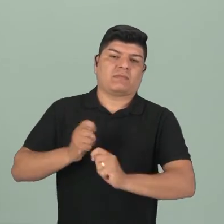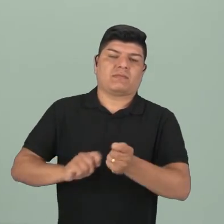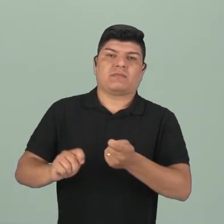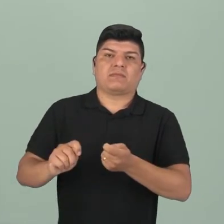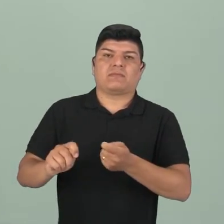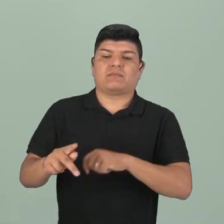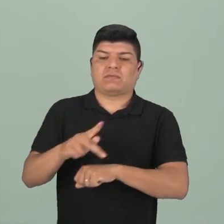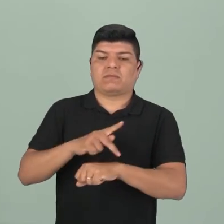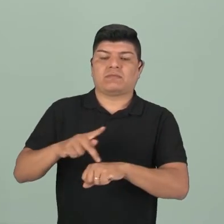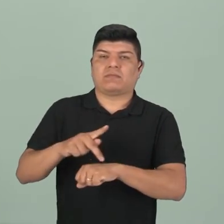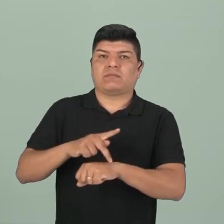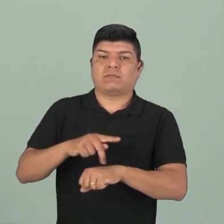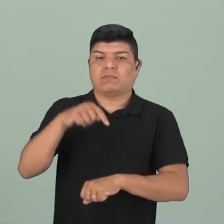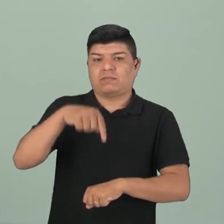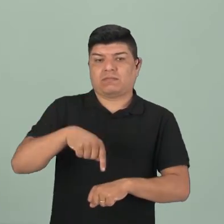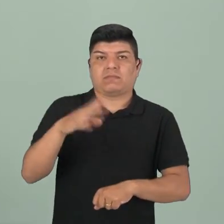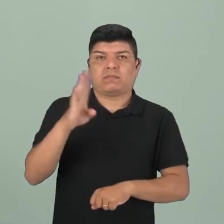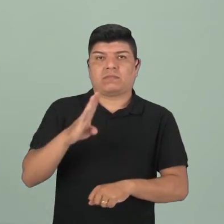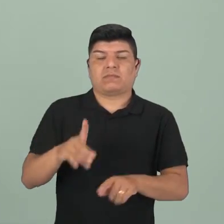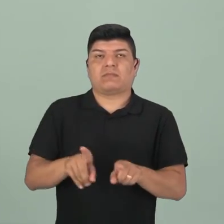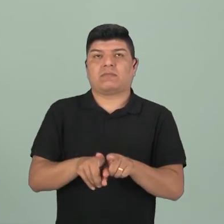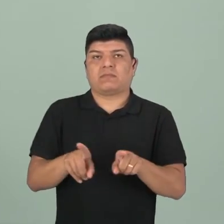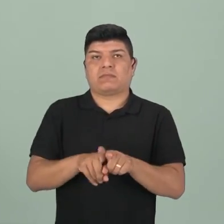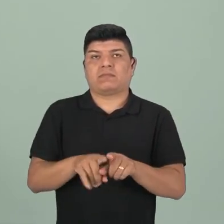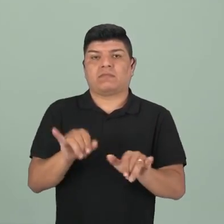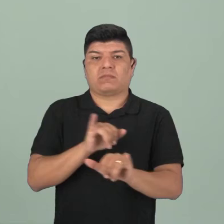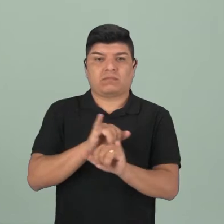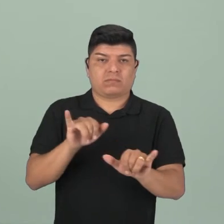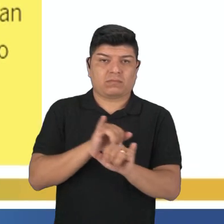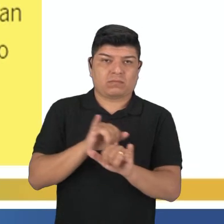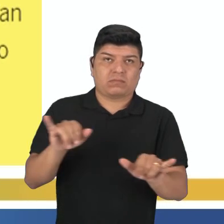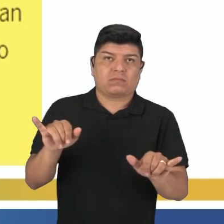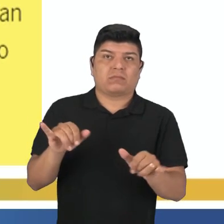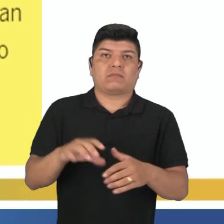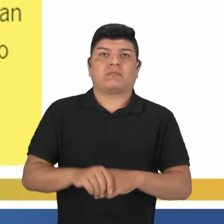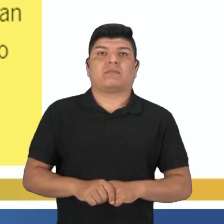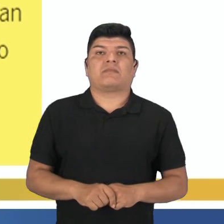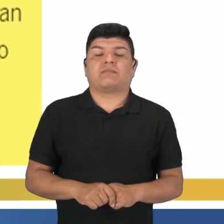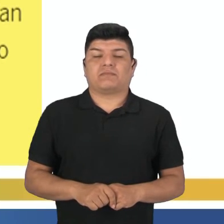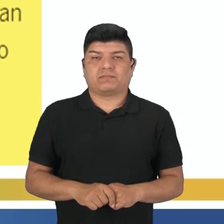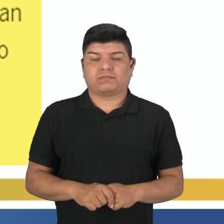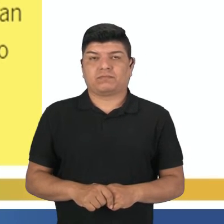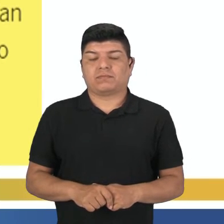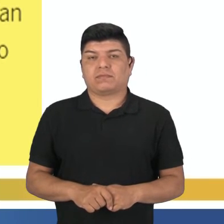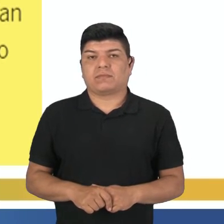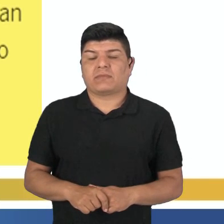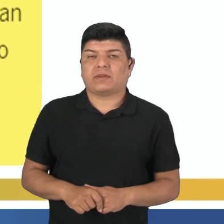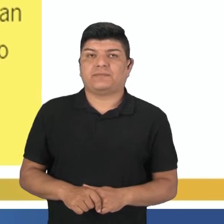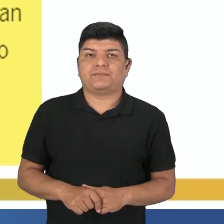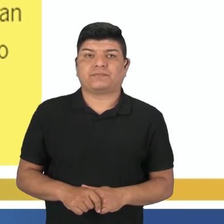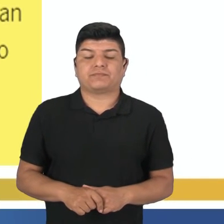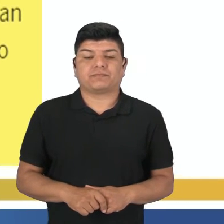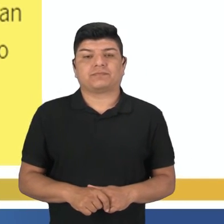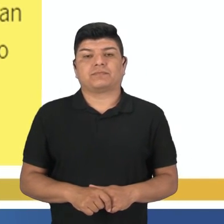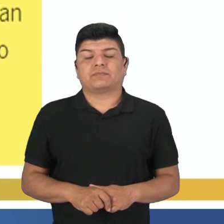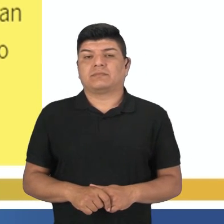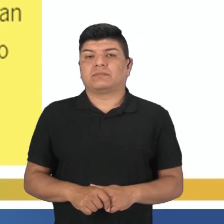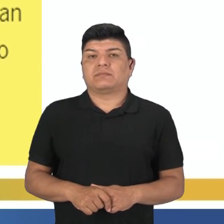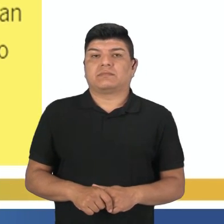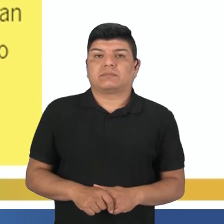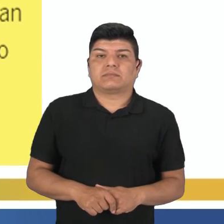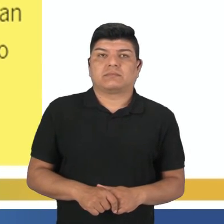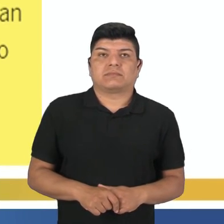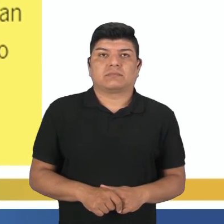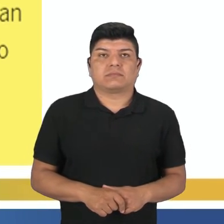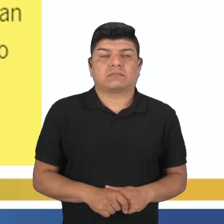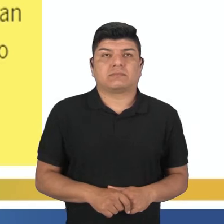Ainda somos afetados por isso, né? A notícia fala disso. Há mais de um ano, início da pandemia, da Covid, lá os populares seguem sendo o